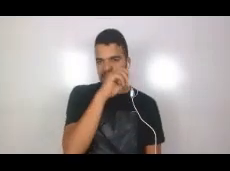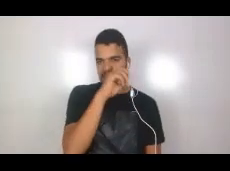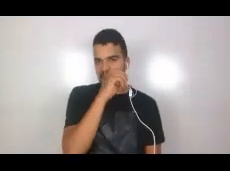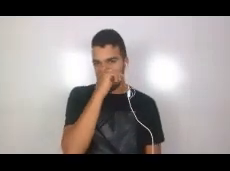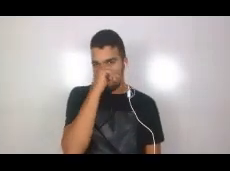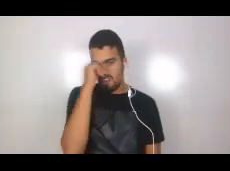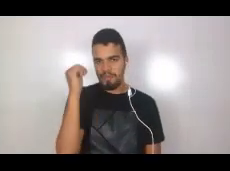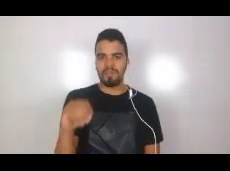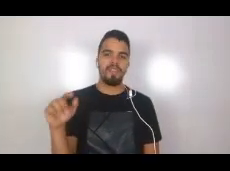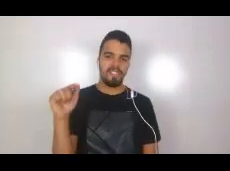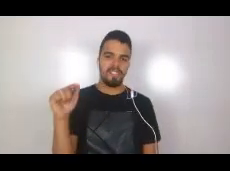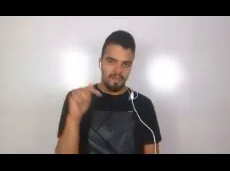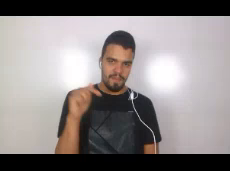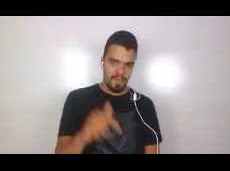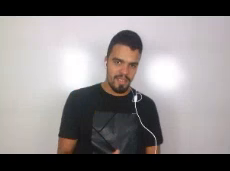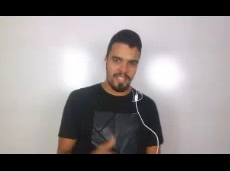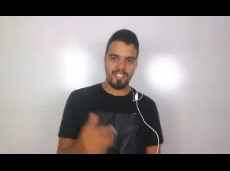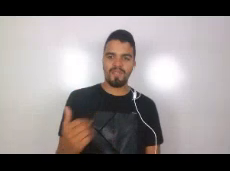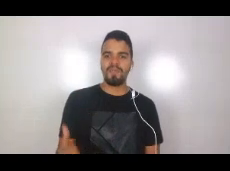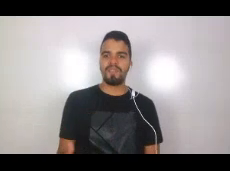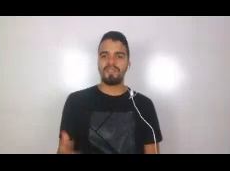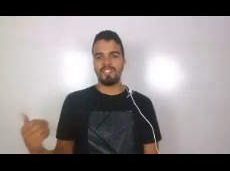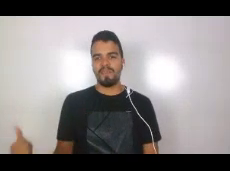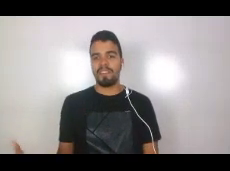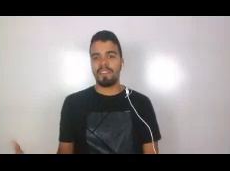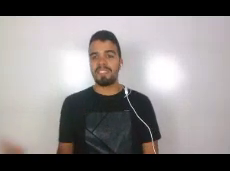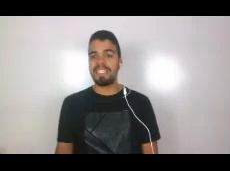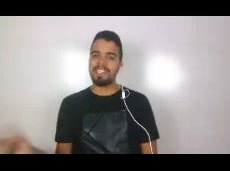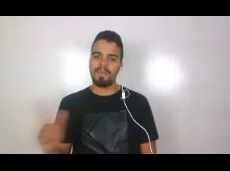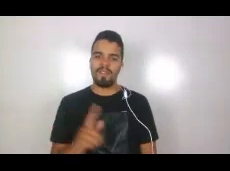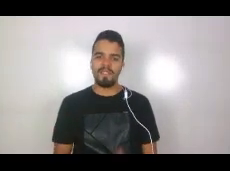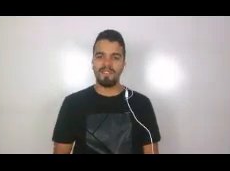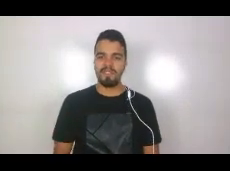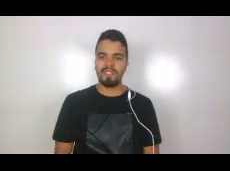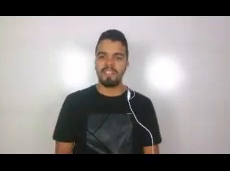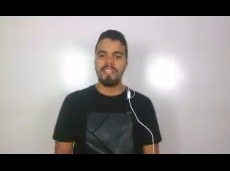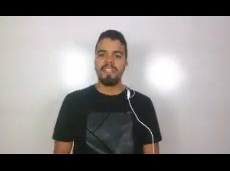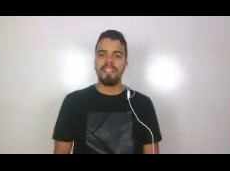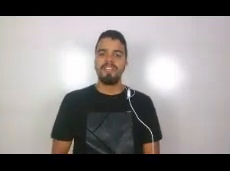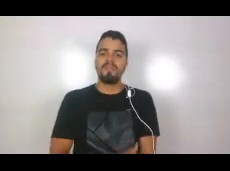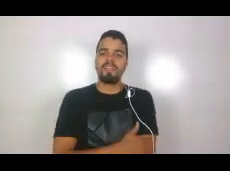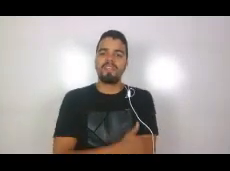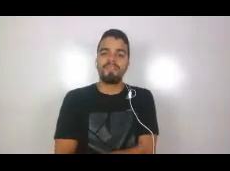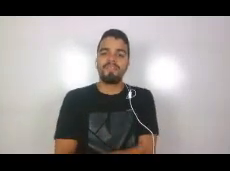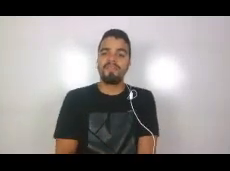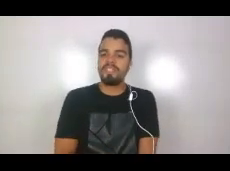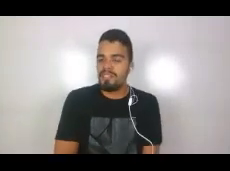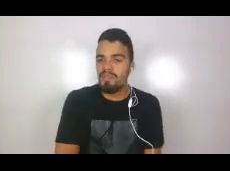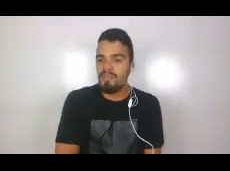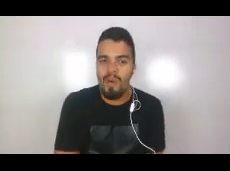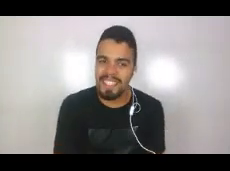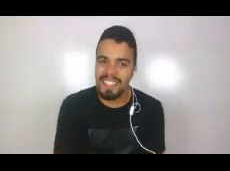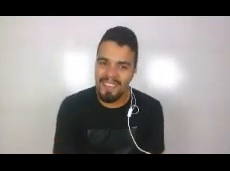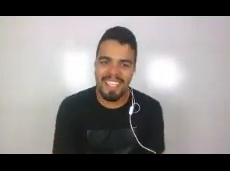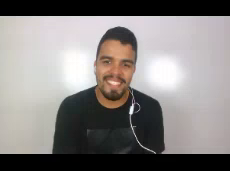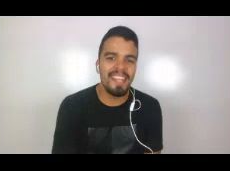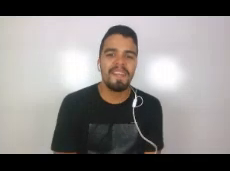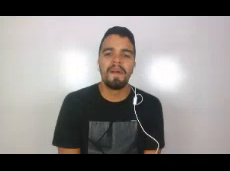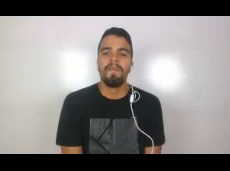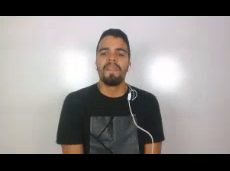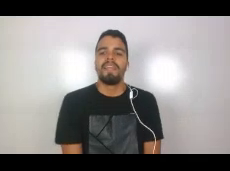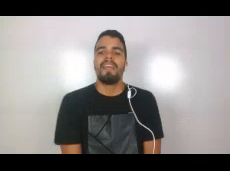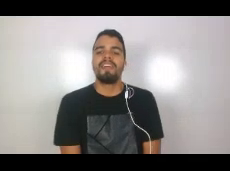E aqui nós exploramos os meios de transporte, as cores, os vestuários e as profissões. E os objetivos da unidade 1, quais são